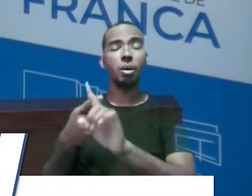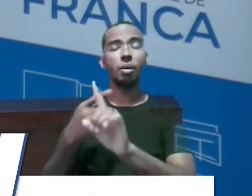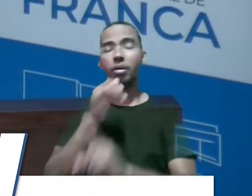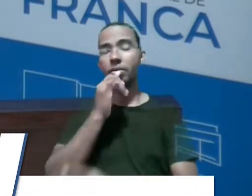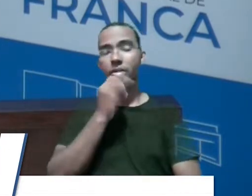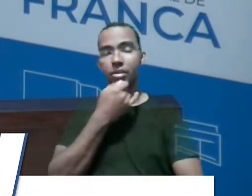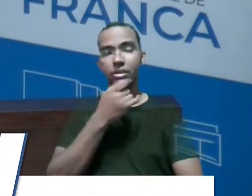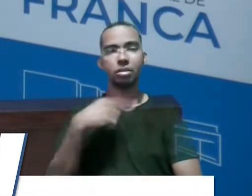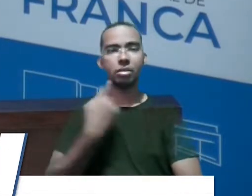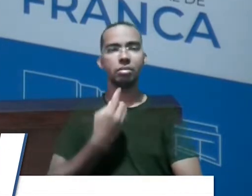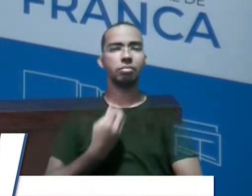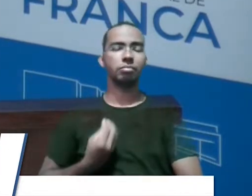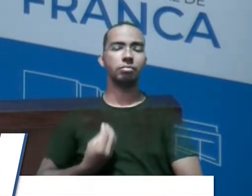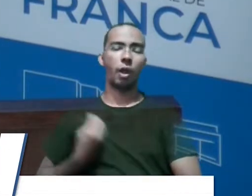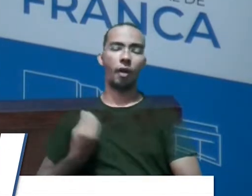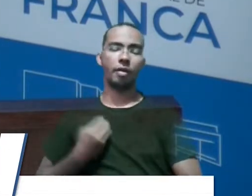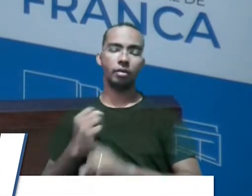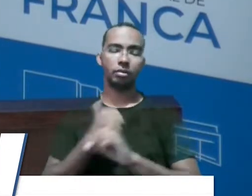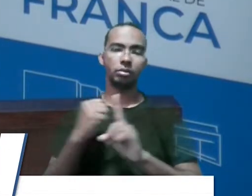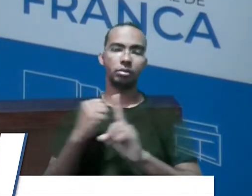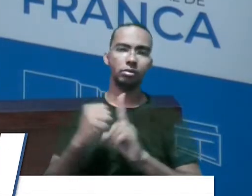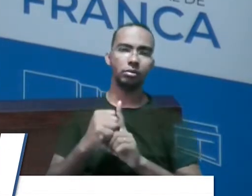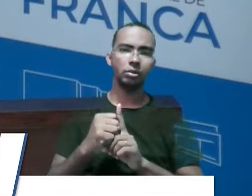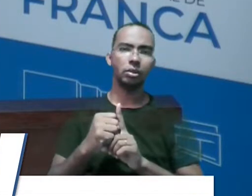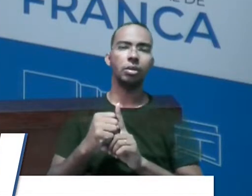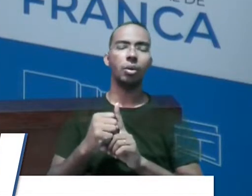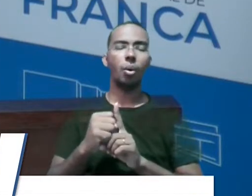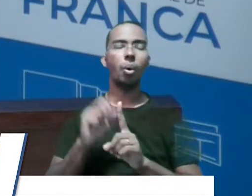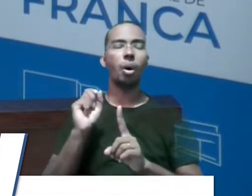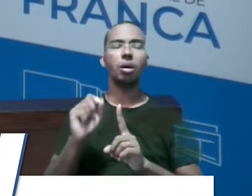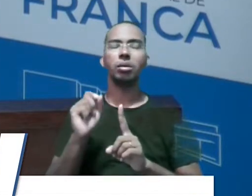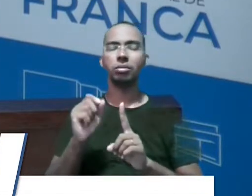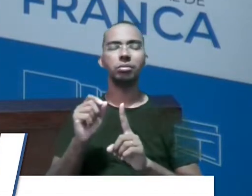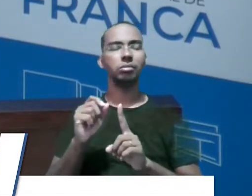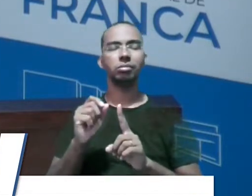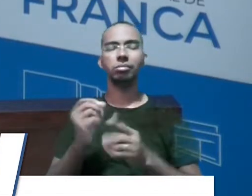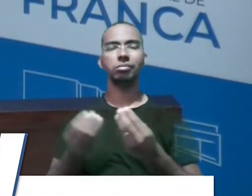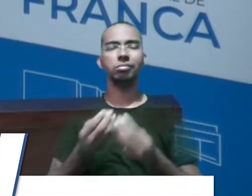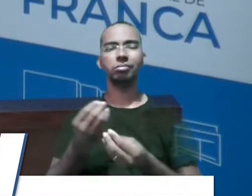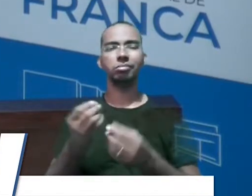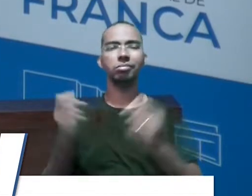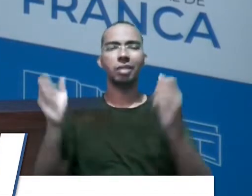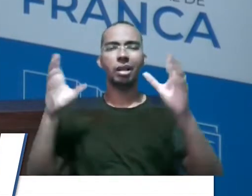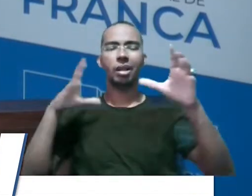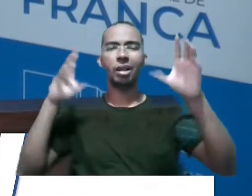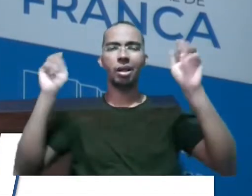uma sociedade que não está capacitada